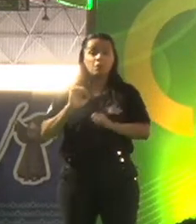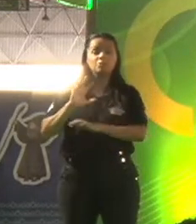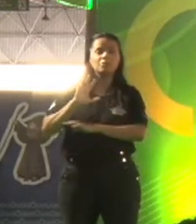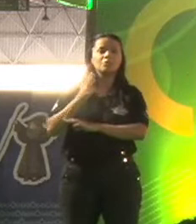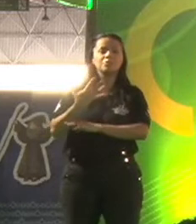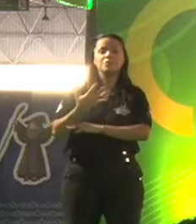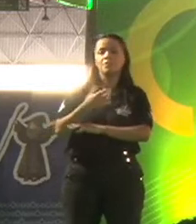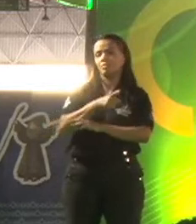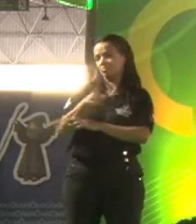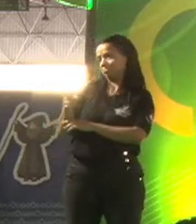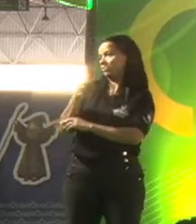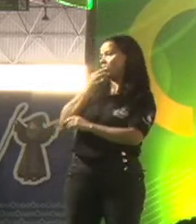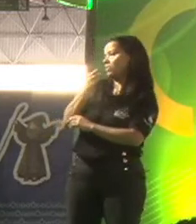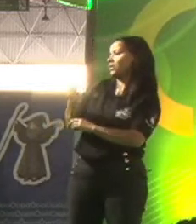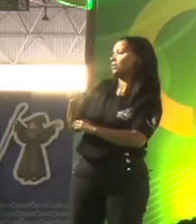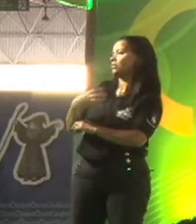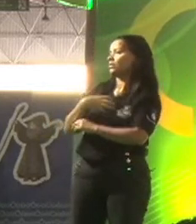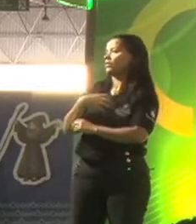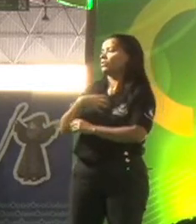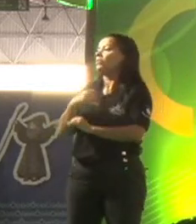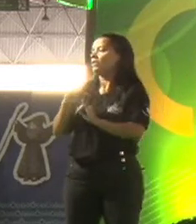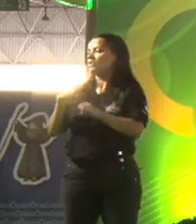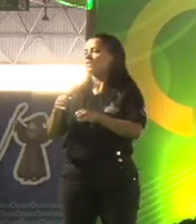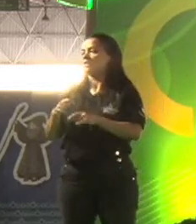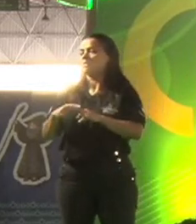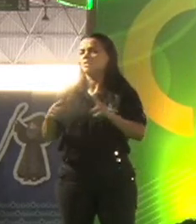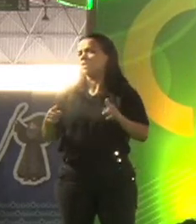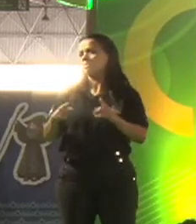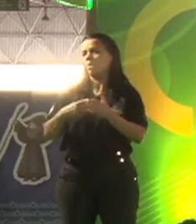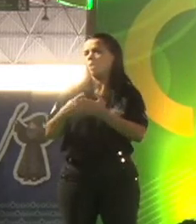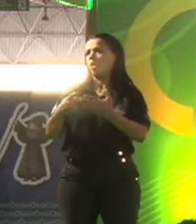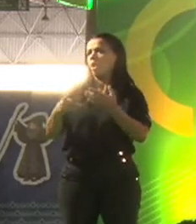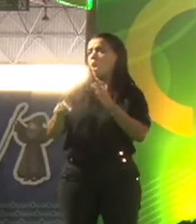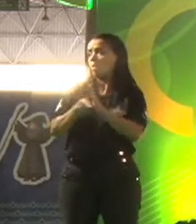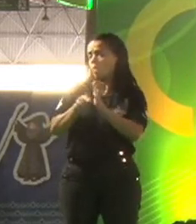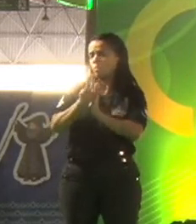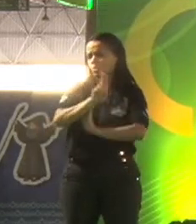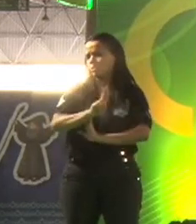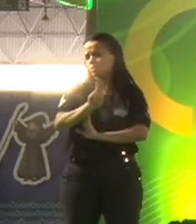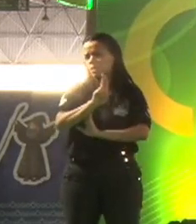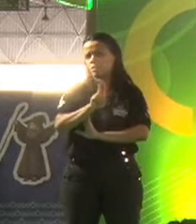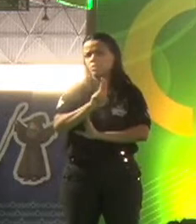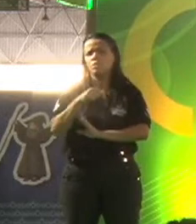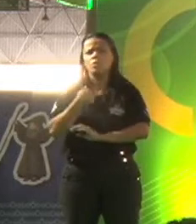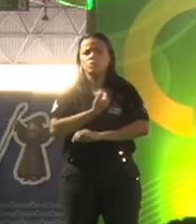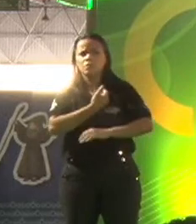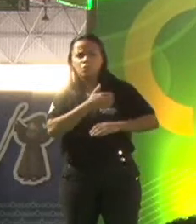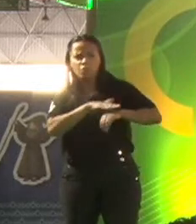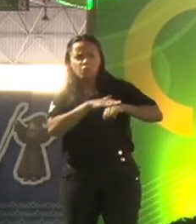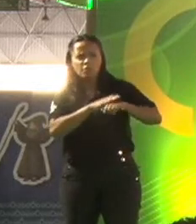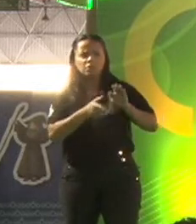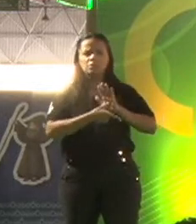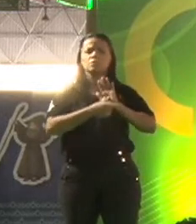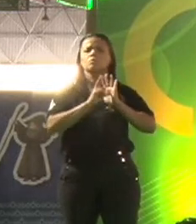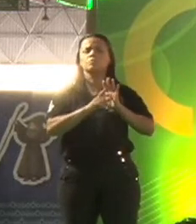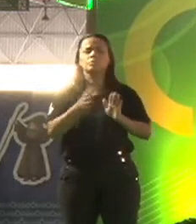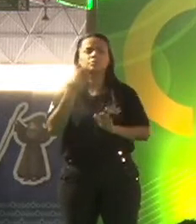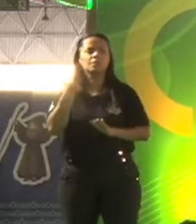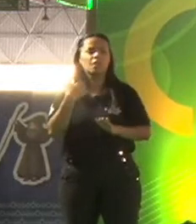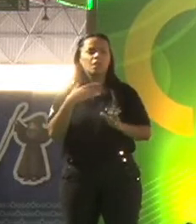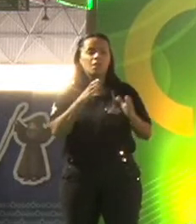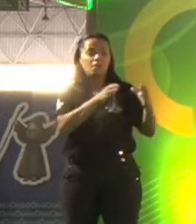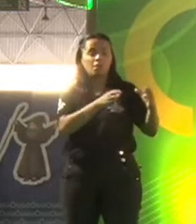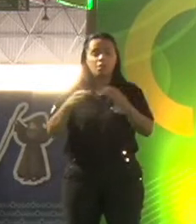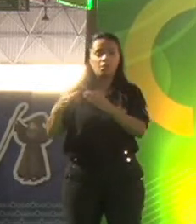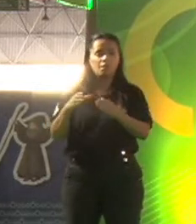no ponto de vista do usuário que aquele papo também que a gente tinha que do anteriormente Então essas são as duas grandes